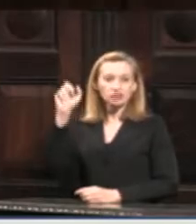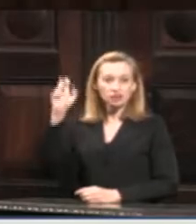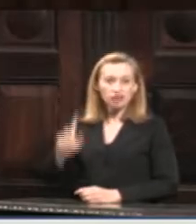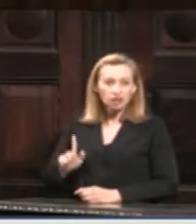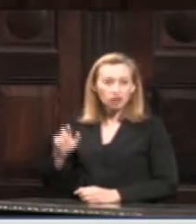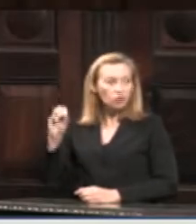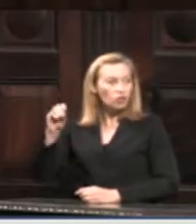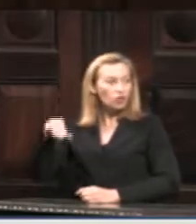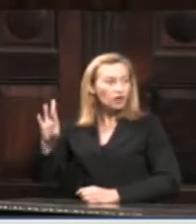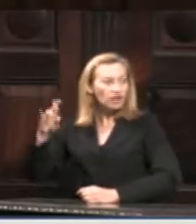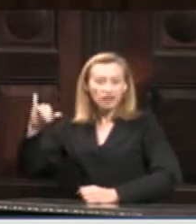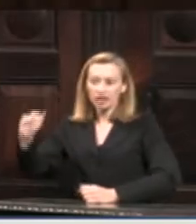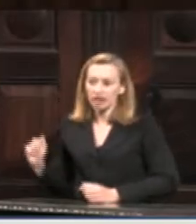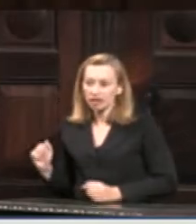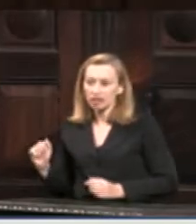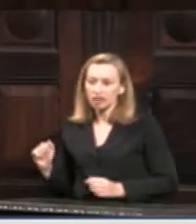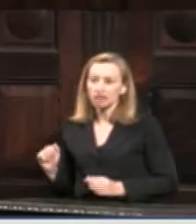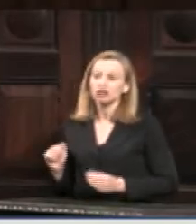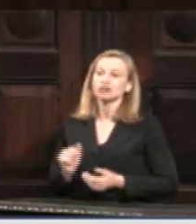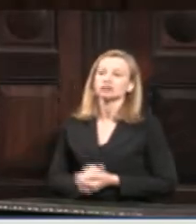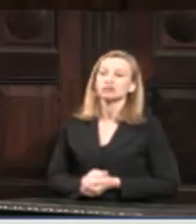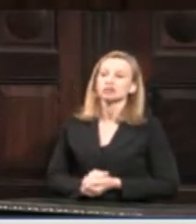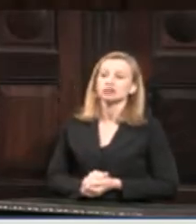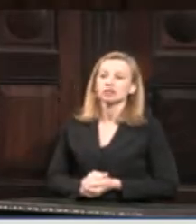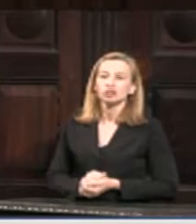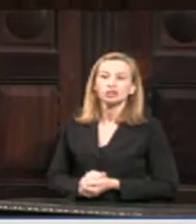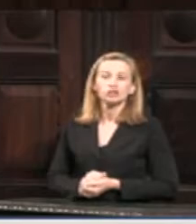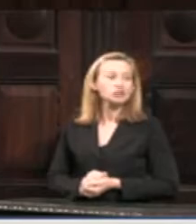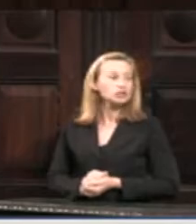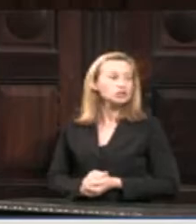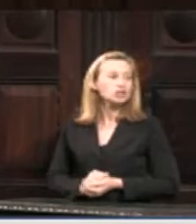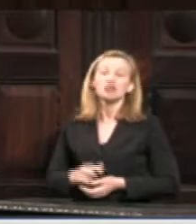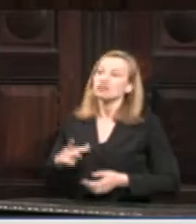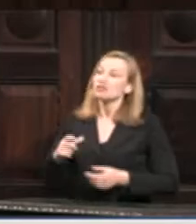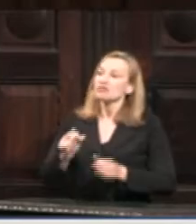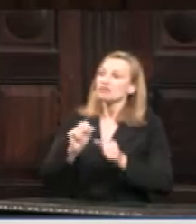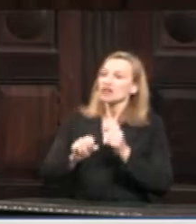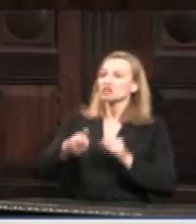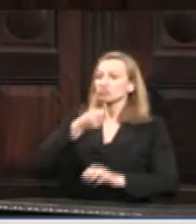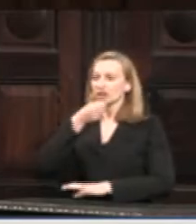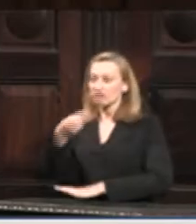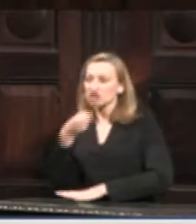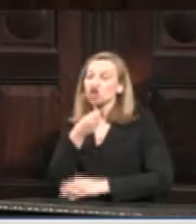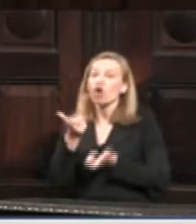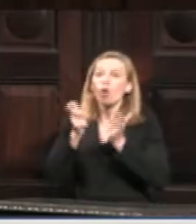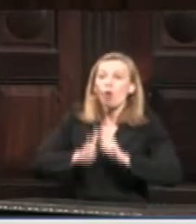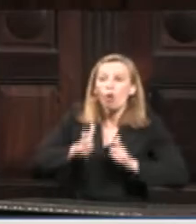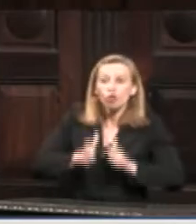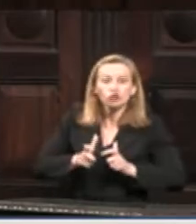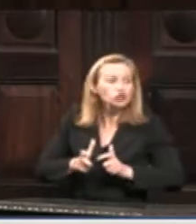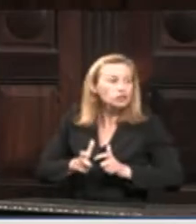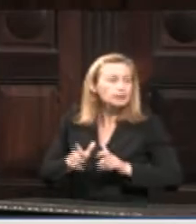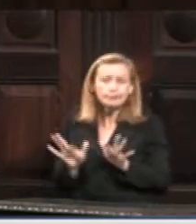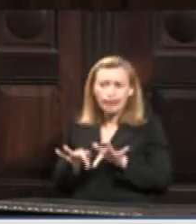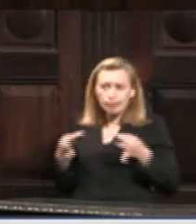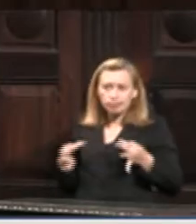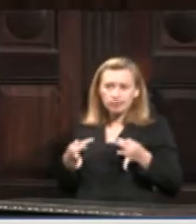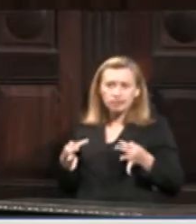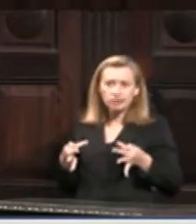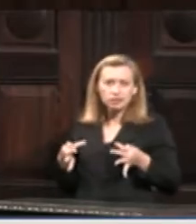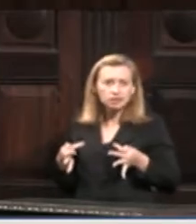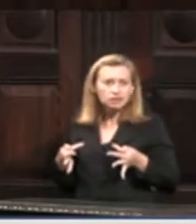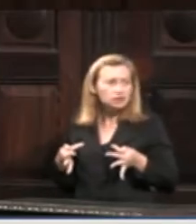forma despropositada fez uma entrevista onde simplesmente diz